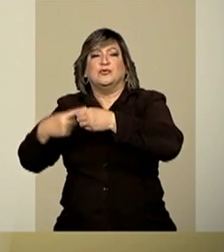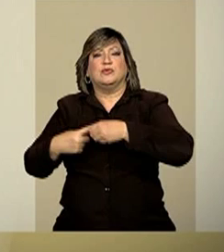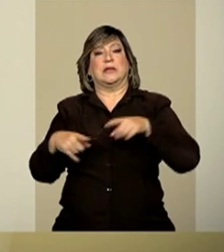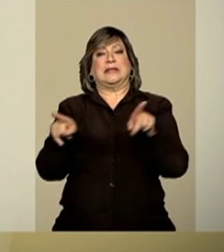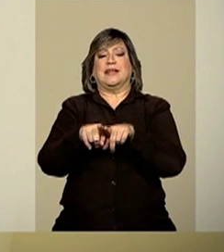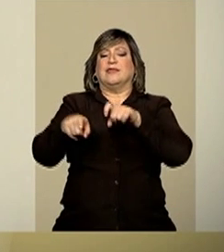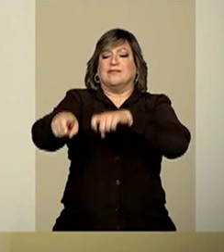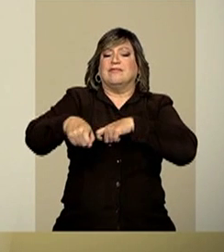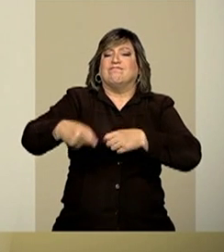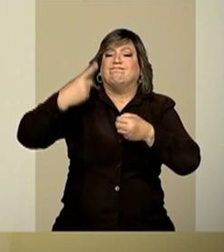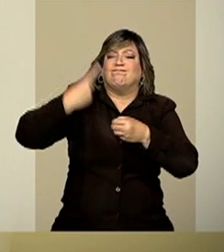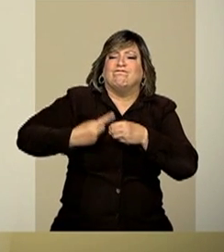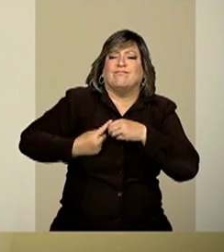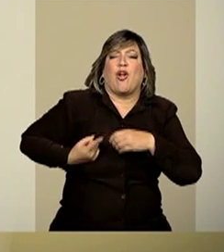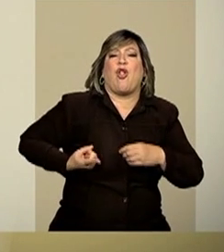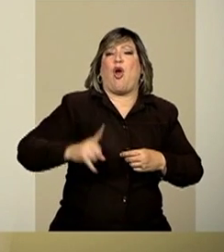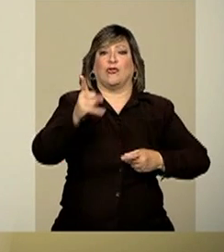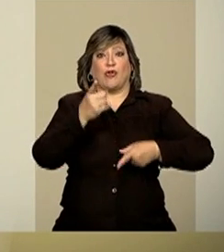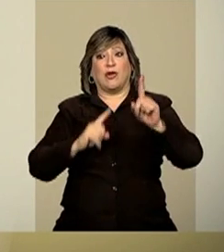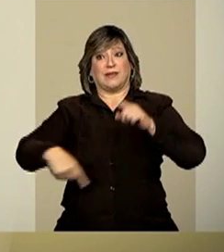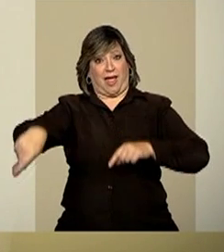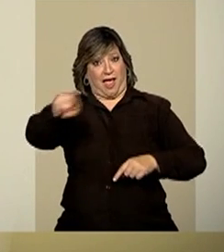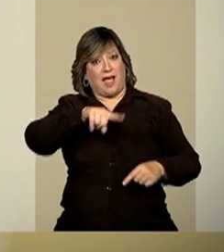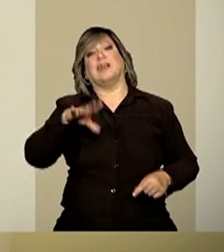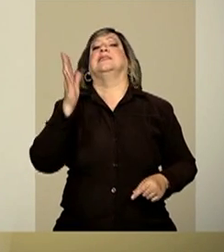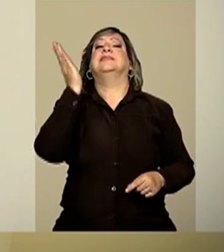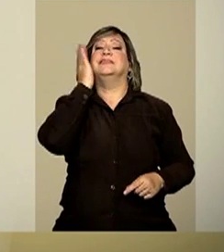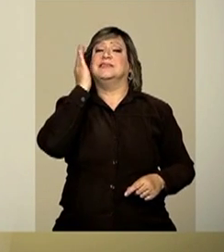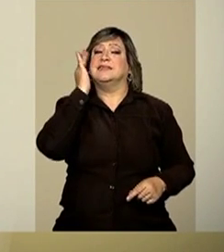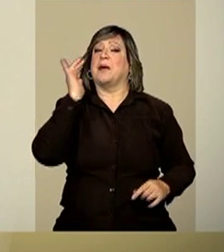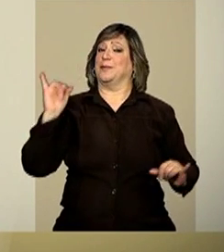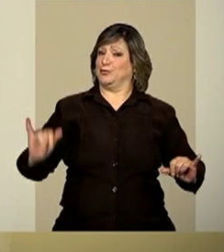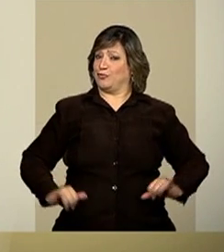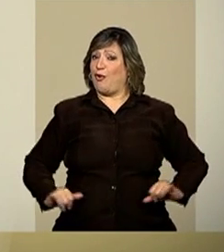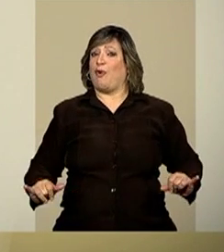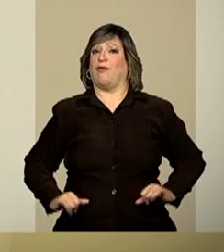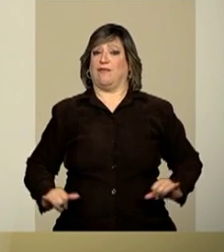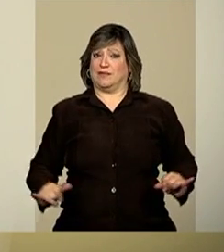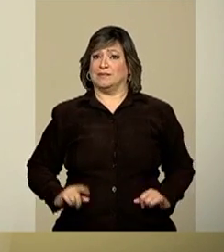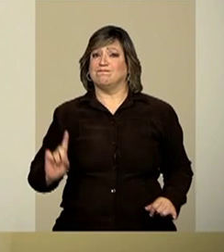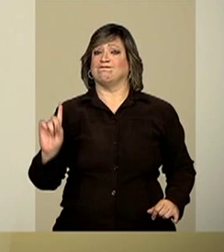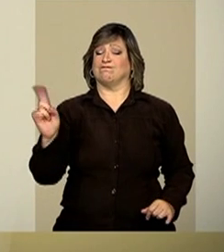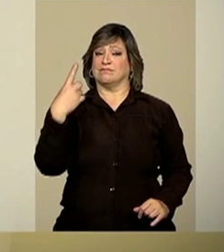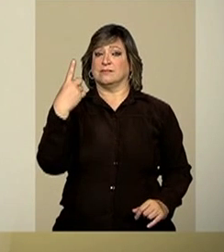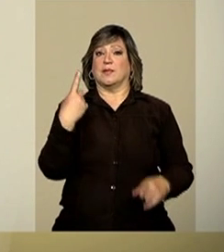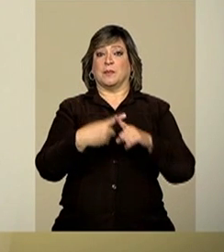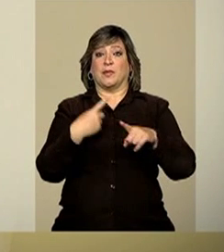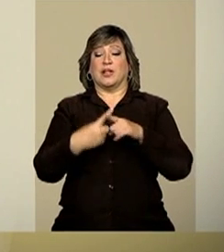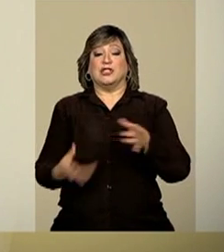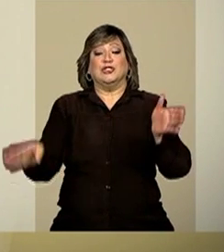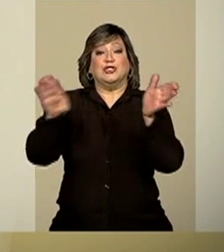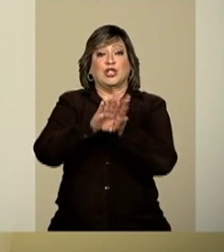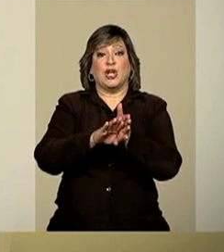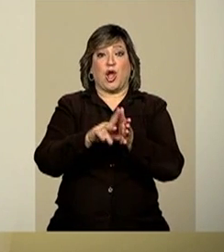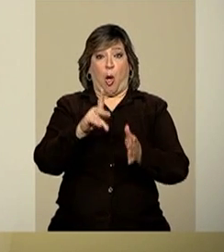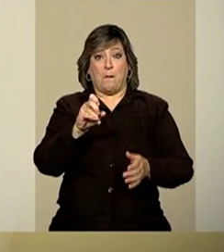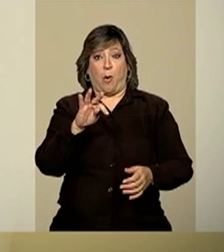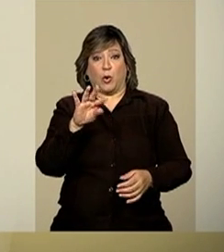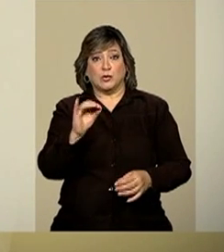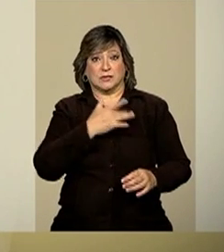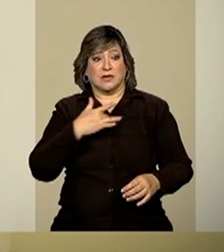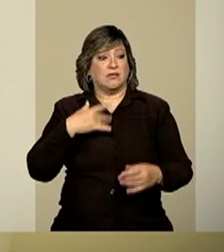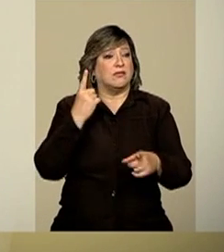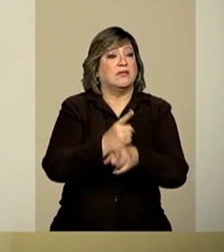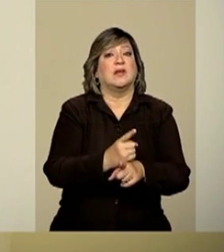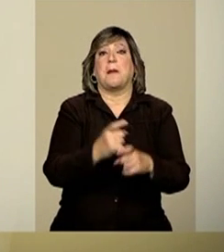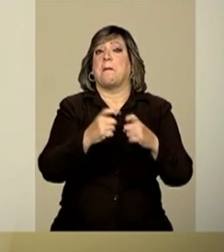zonas mais remotas do país. Porque você conhece bem o sofrimento de chegar a um posto de saúde e não